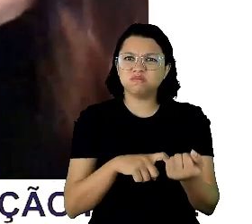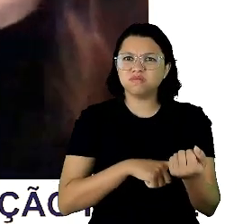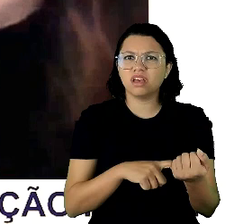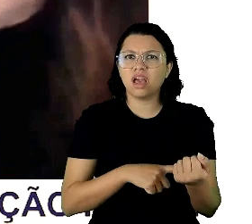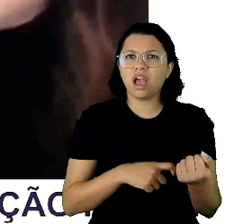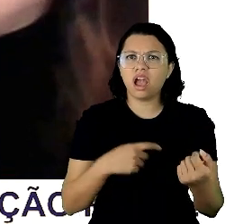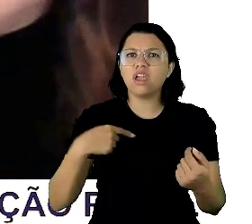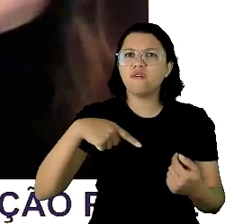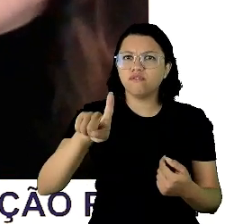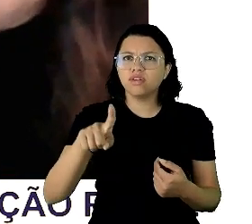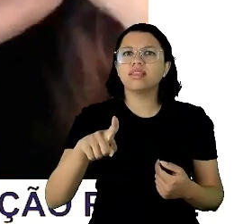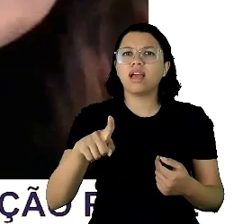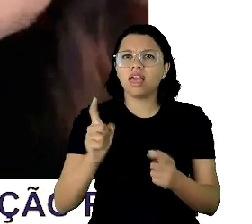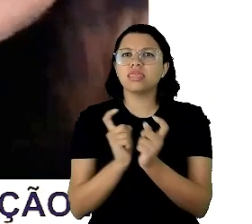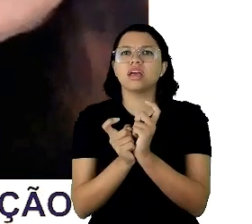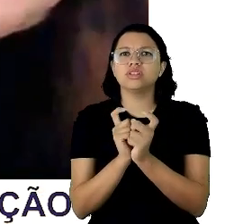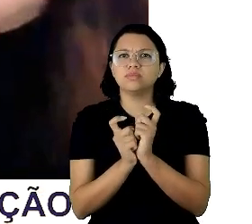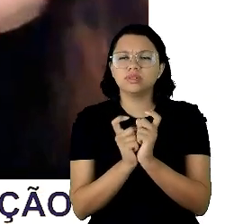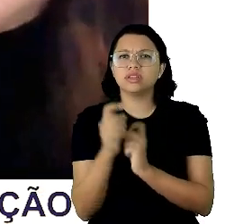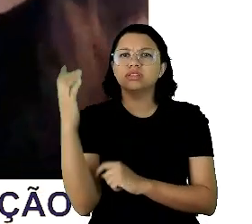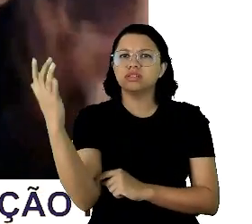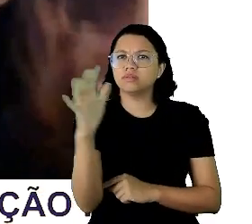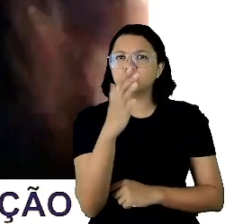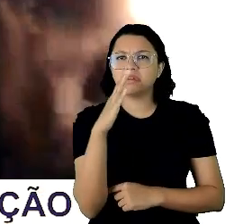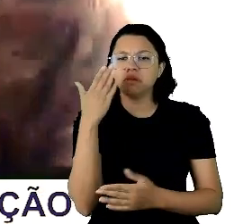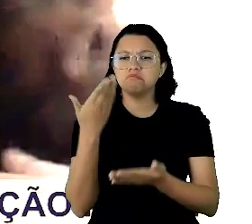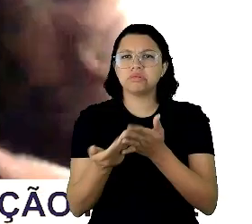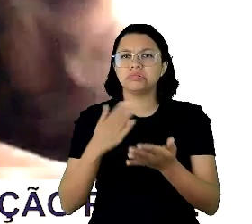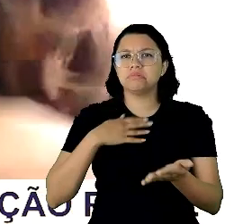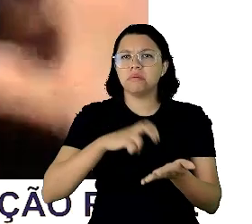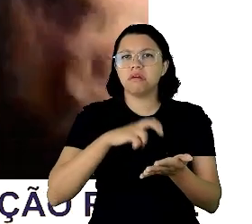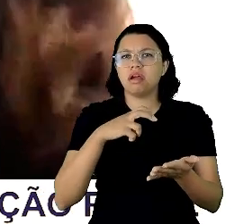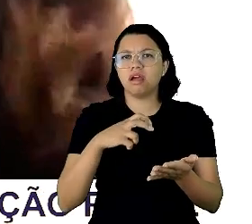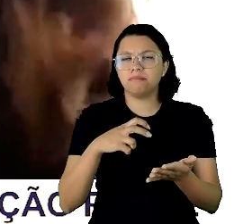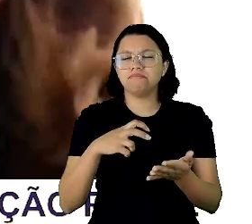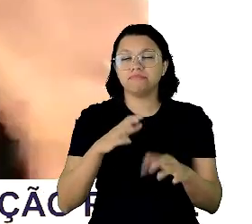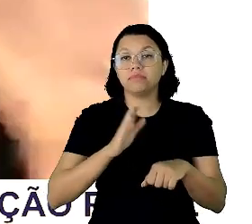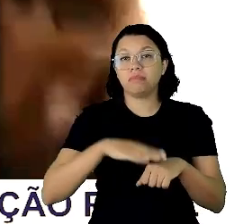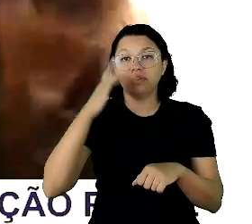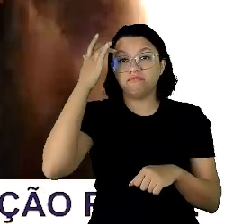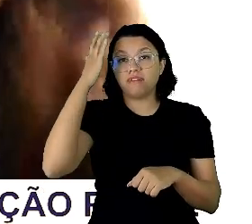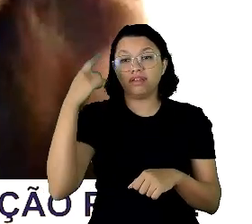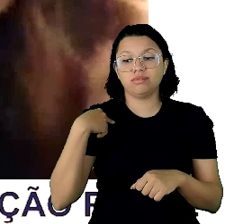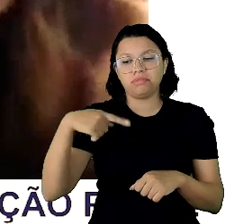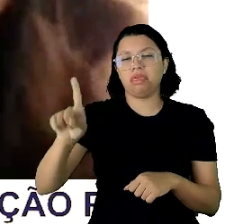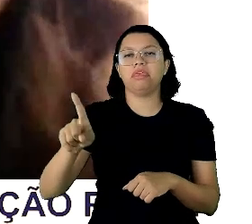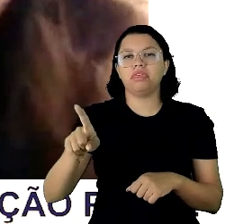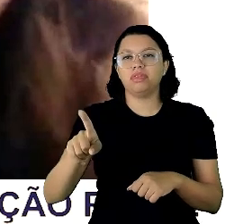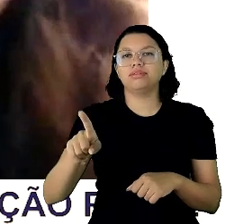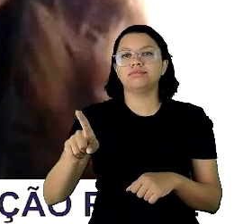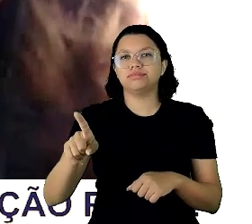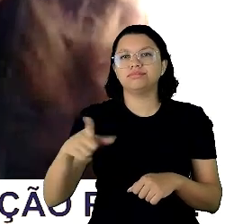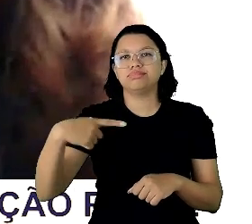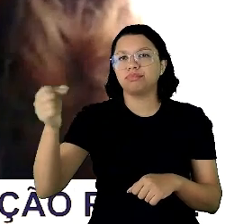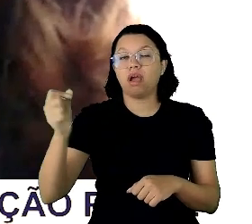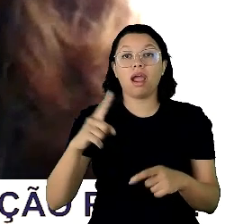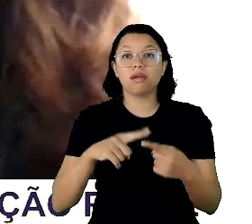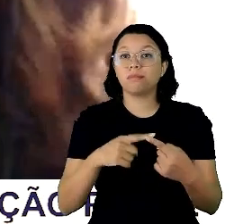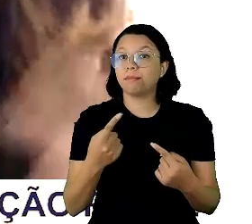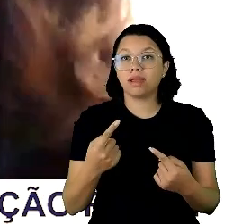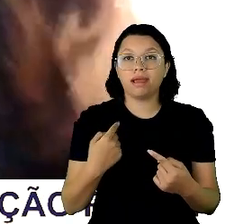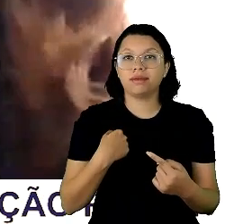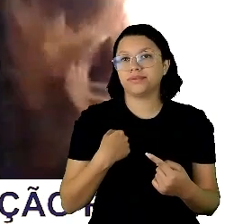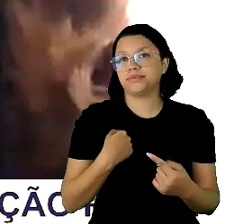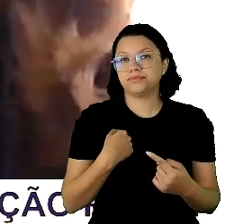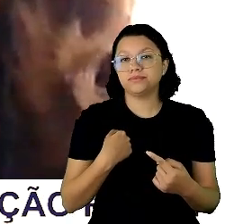lá na administração do parque, eu perdi minha manhã, né? O mais fácil era pegar, ter ido embora, ter xingado e ter ido embora.